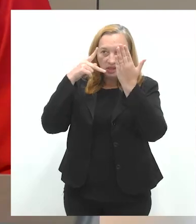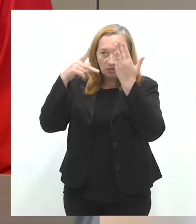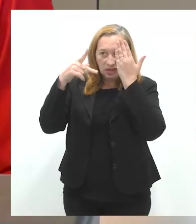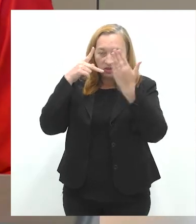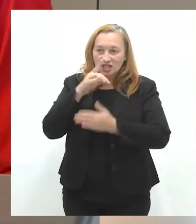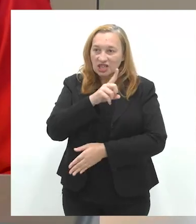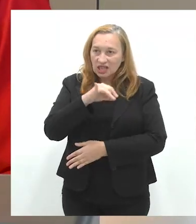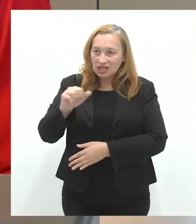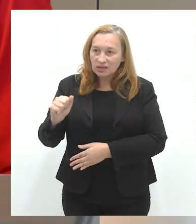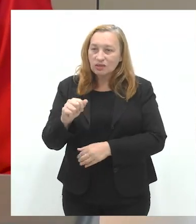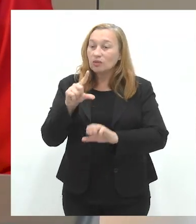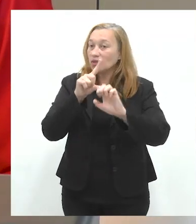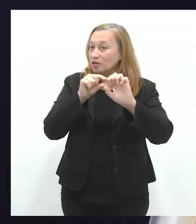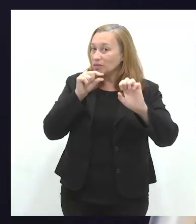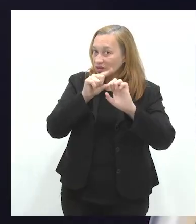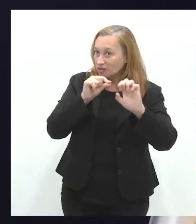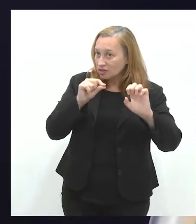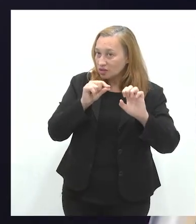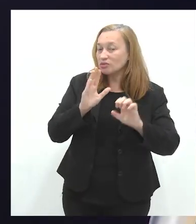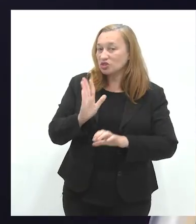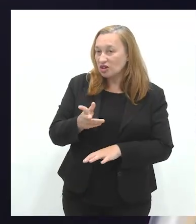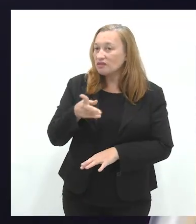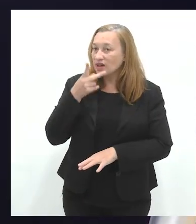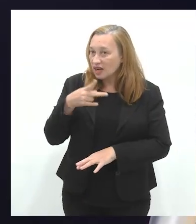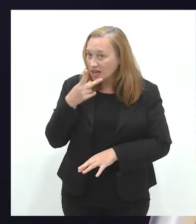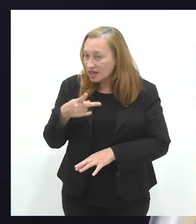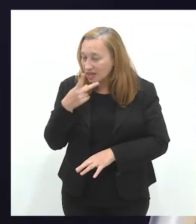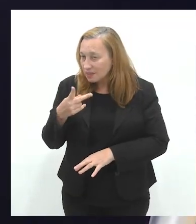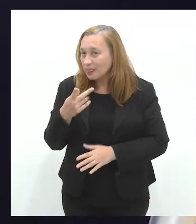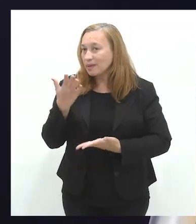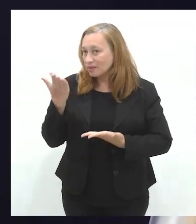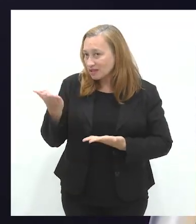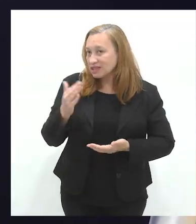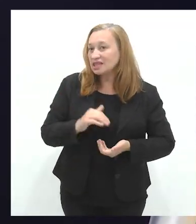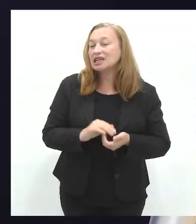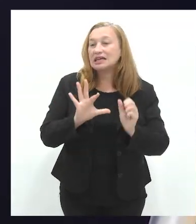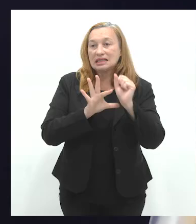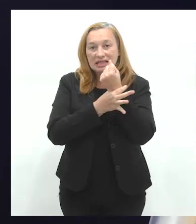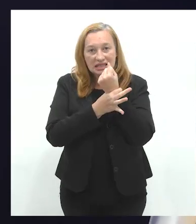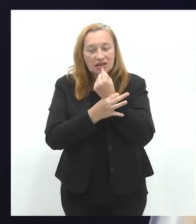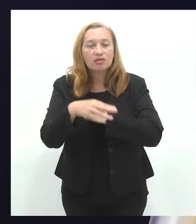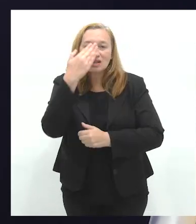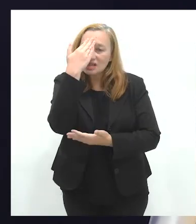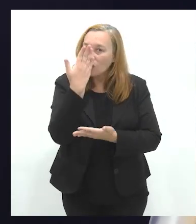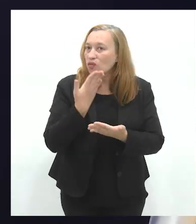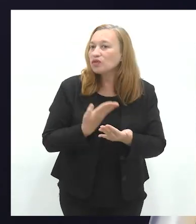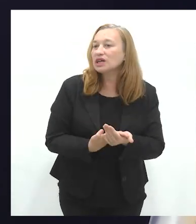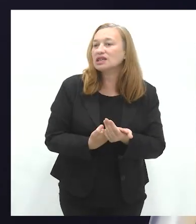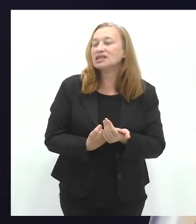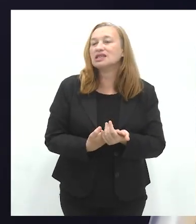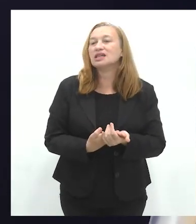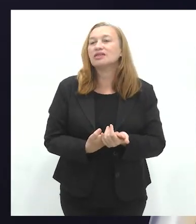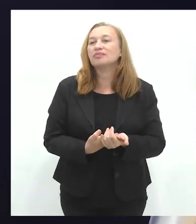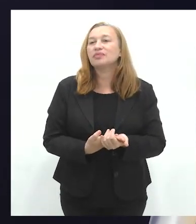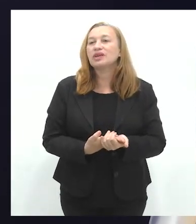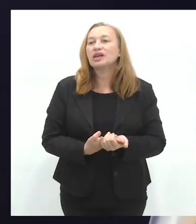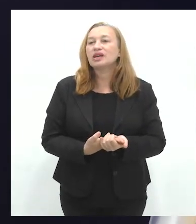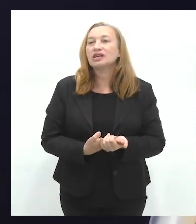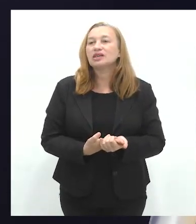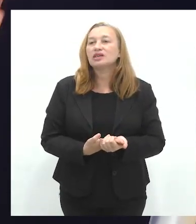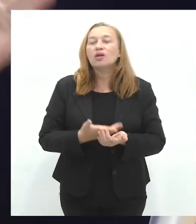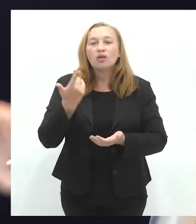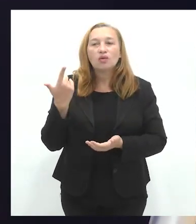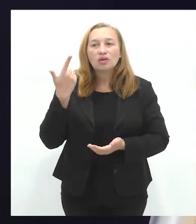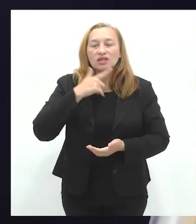clínica, no no, caso. no empreendedorismo, né? Sim. Como eu te falei, da Uhum. questão da segurança, da confiança,